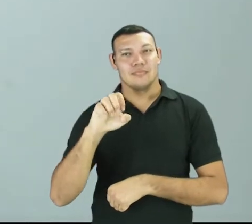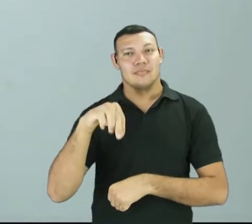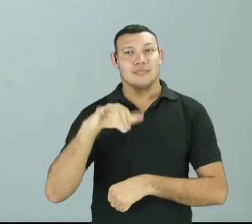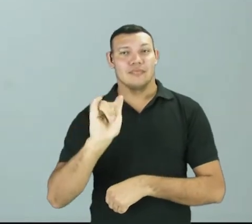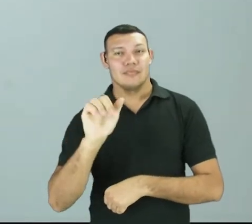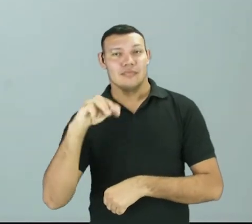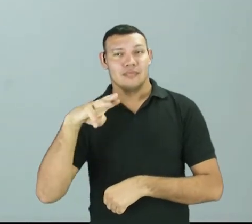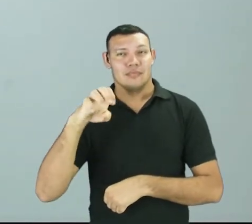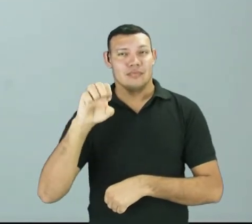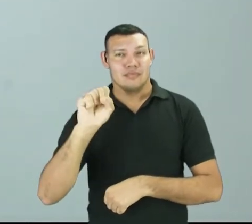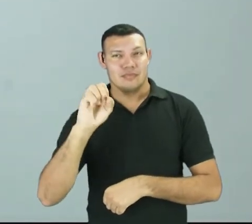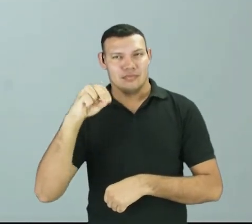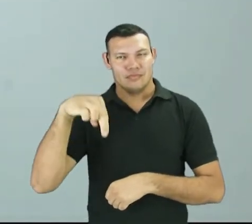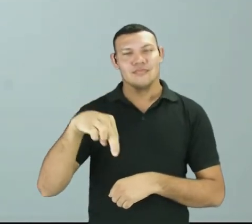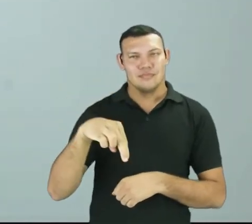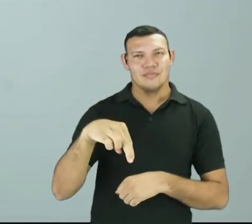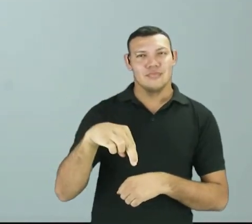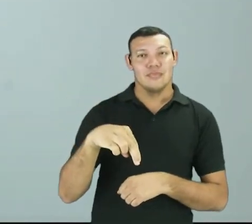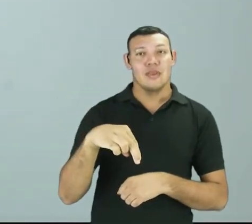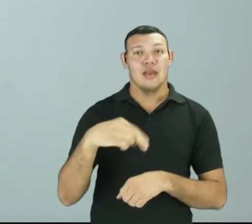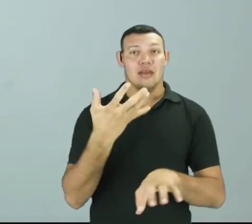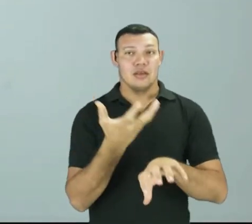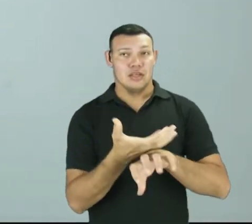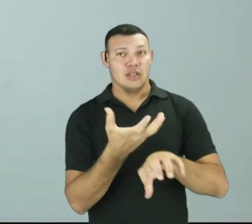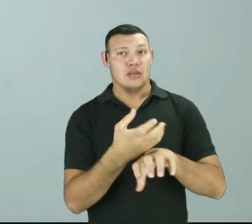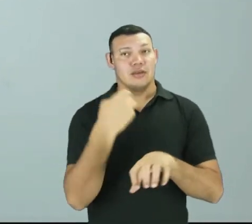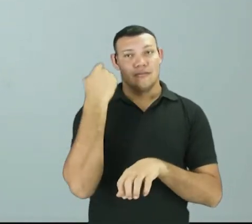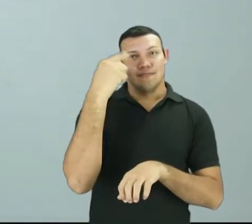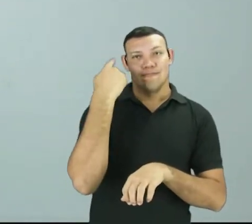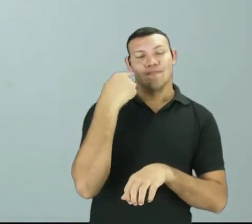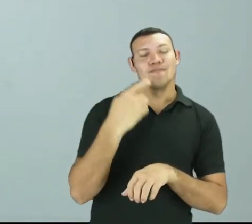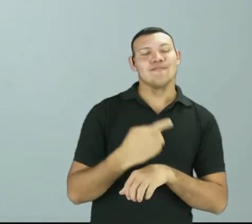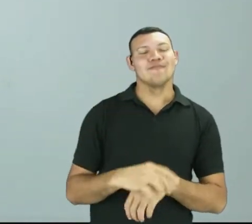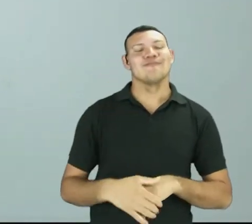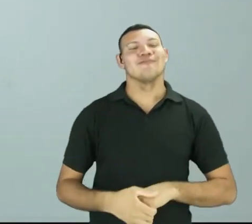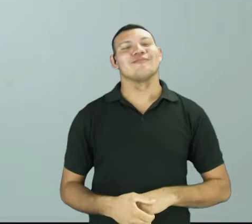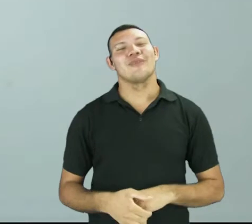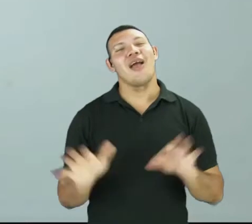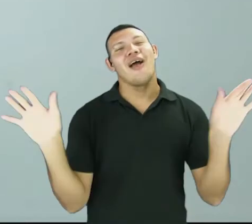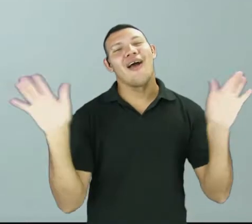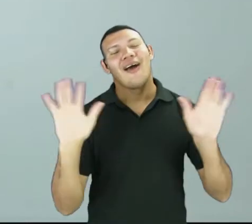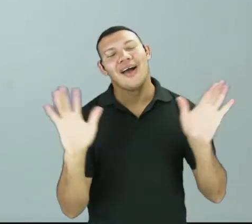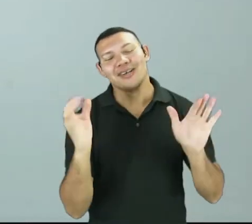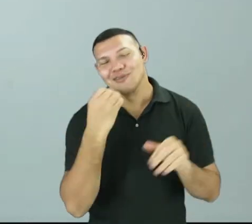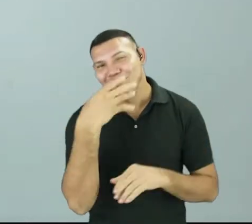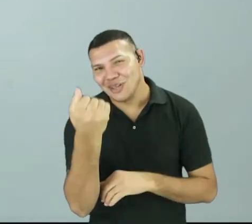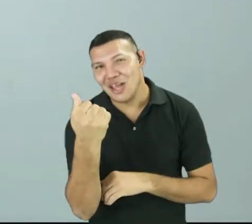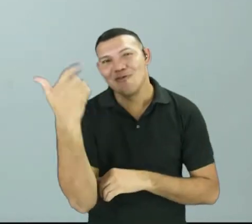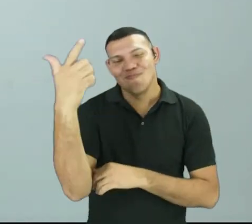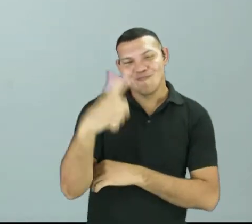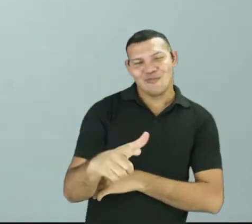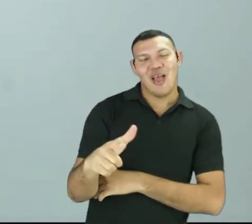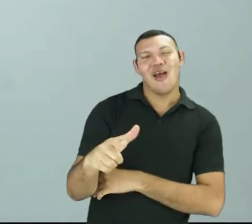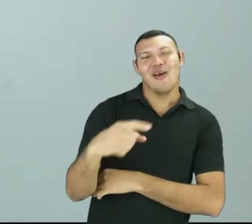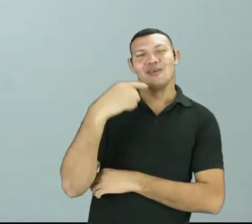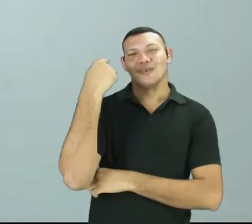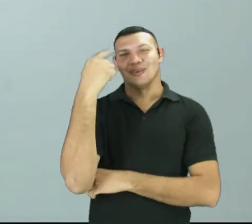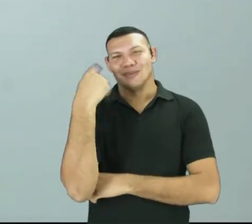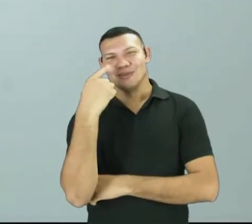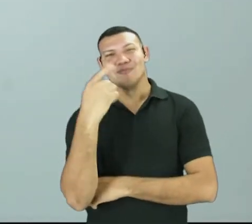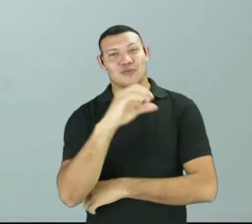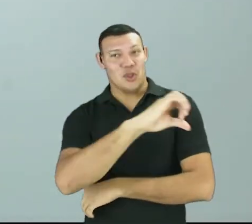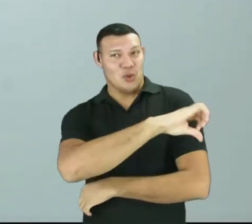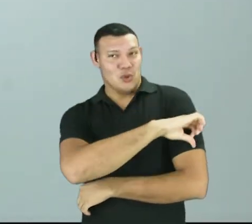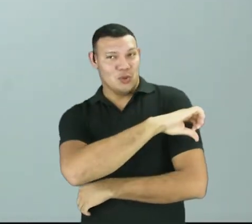língua espanhola. E aí galerinha, tudo bem? Olha eu aqui de novo, mais uma aula para vocês, pessoal. Mais uma aula de língua espanhola para o